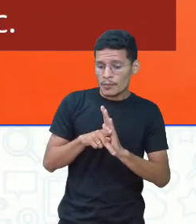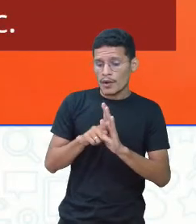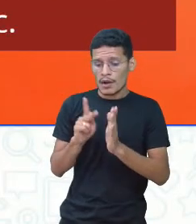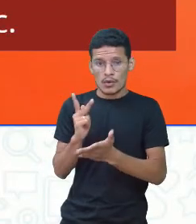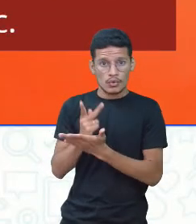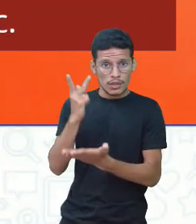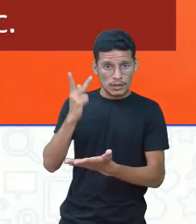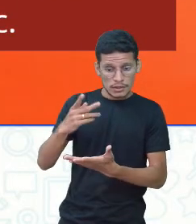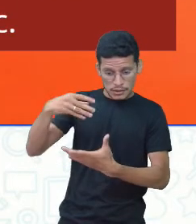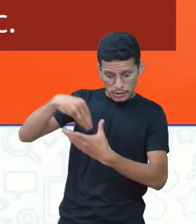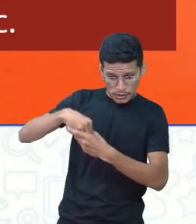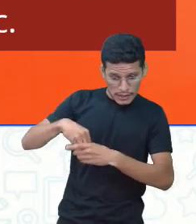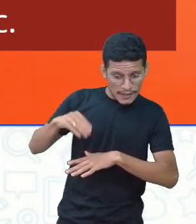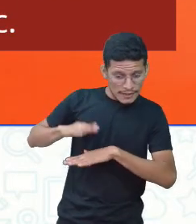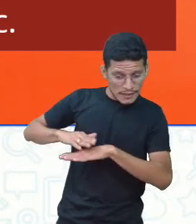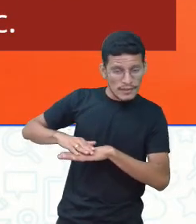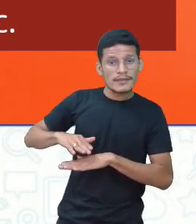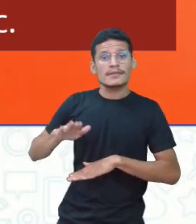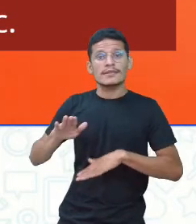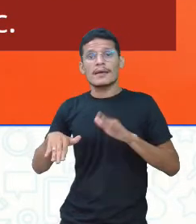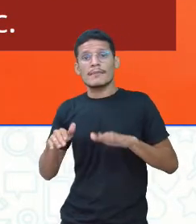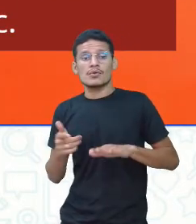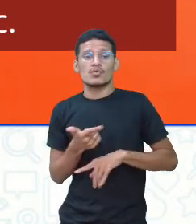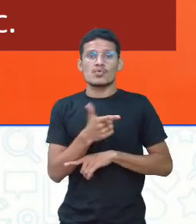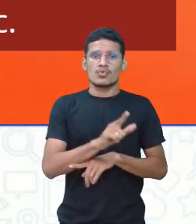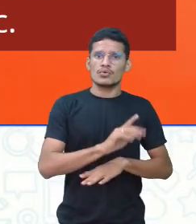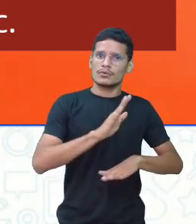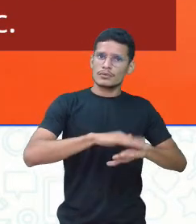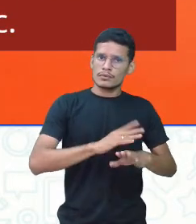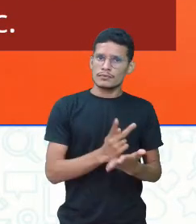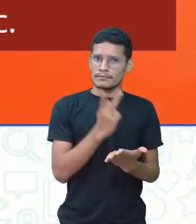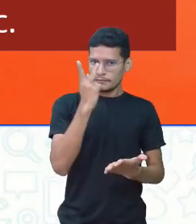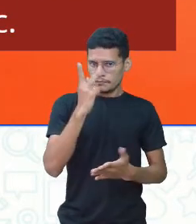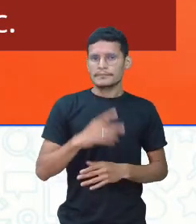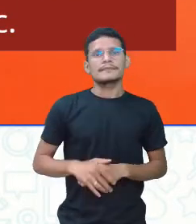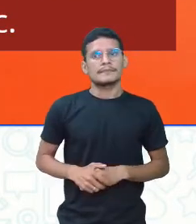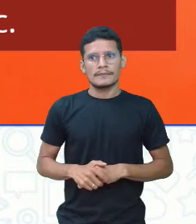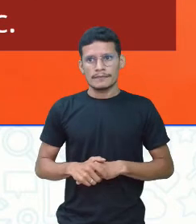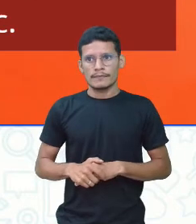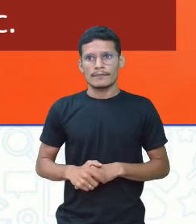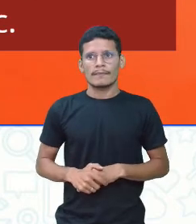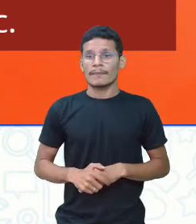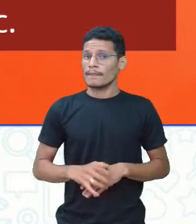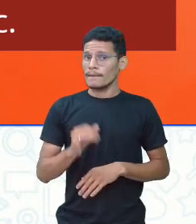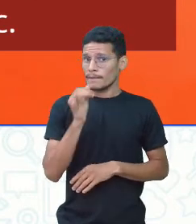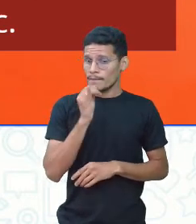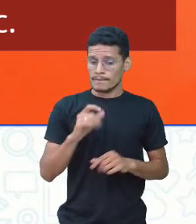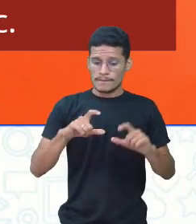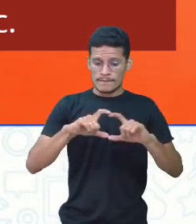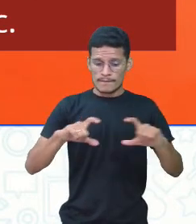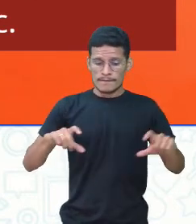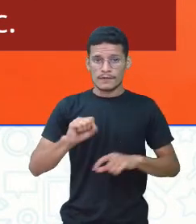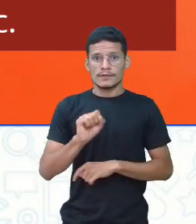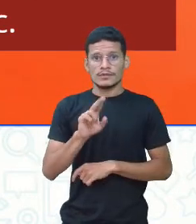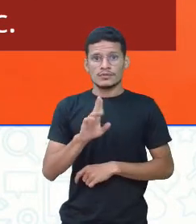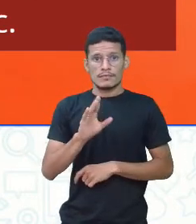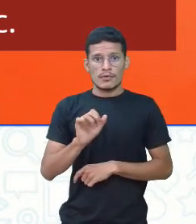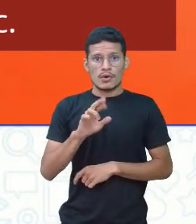de acordo com um outro. Então, é quando a oração